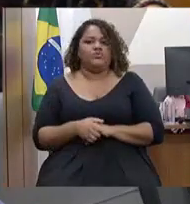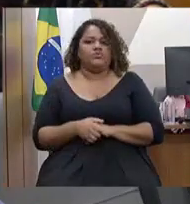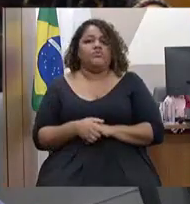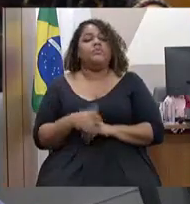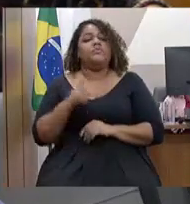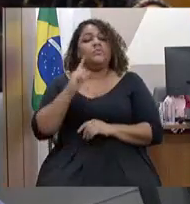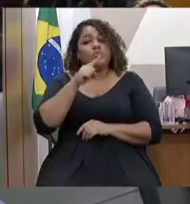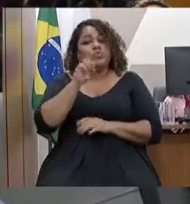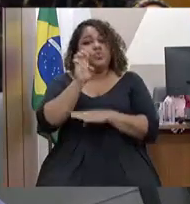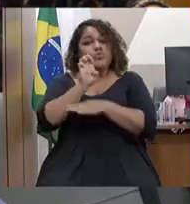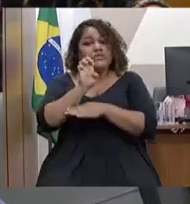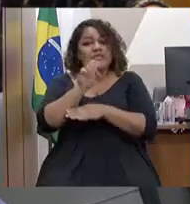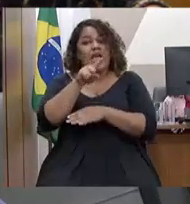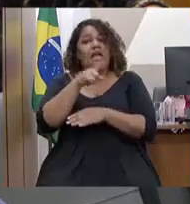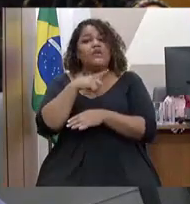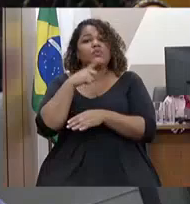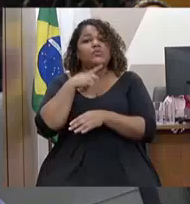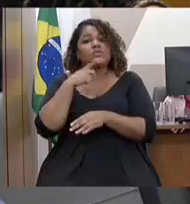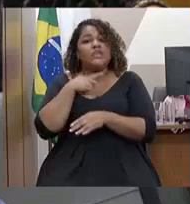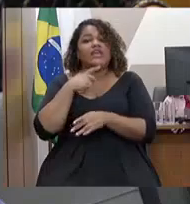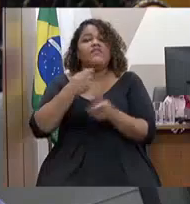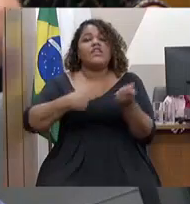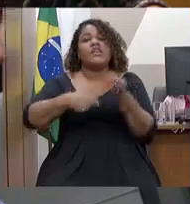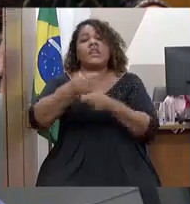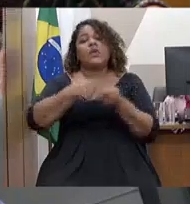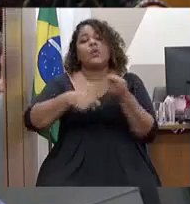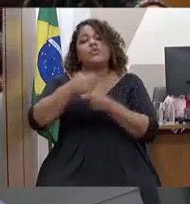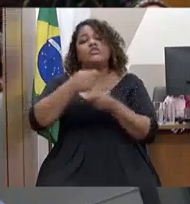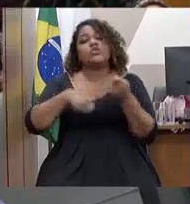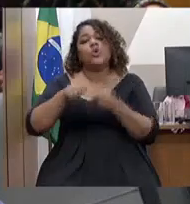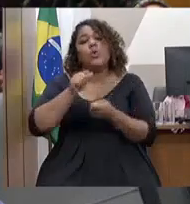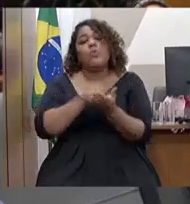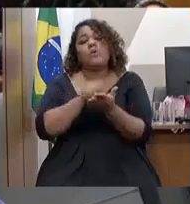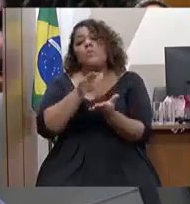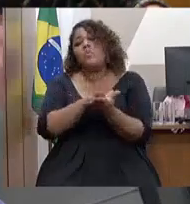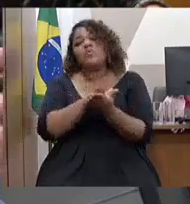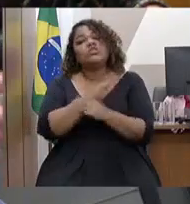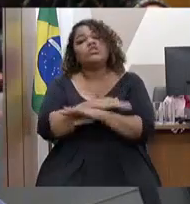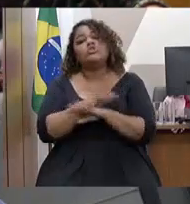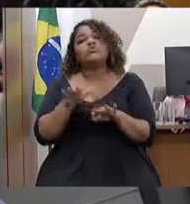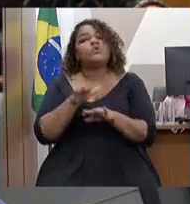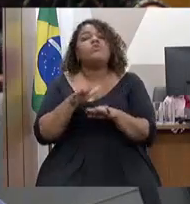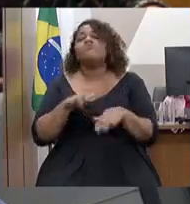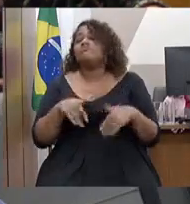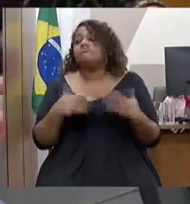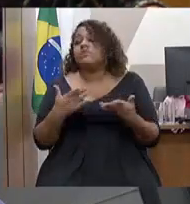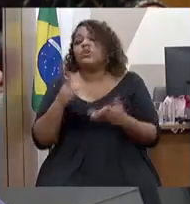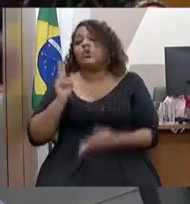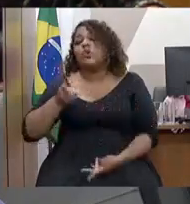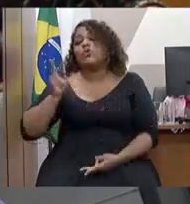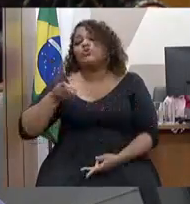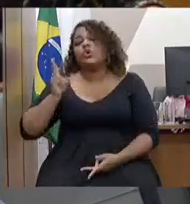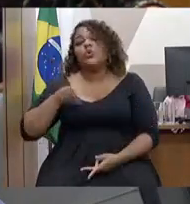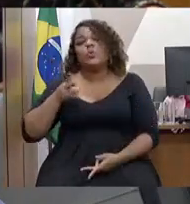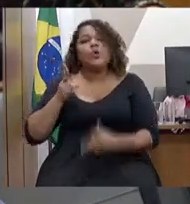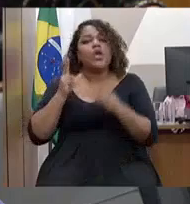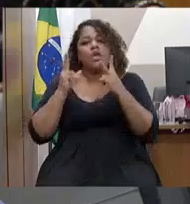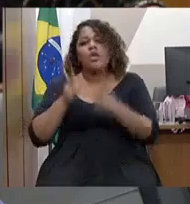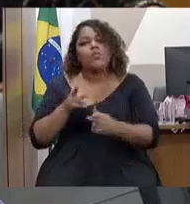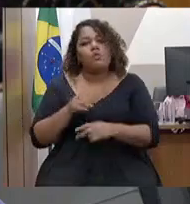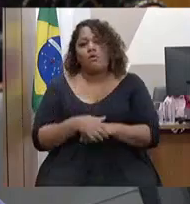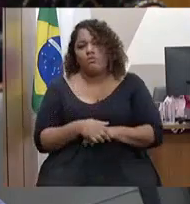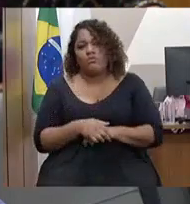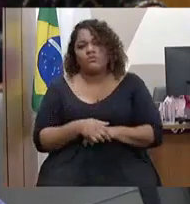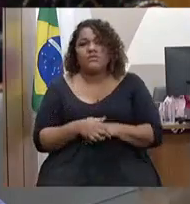de Justiça uma indenização e continua tudo do mesmo jeito 60% dos trabalhadores